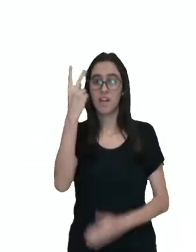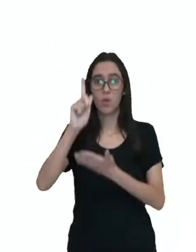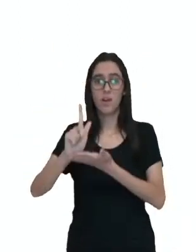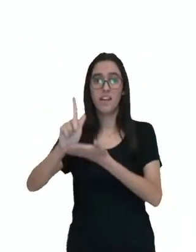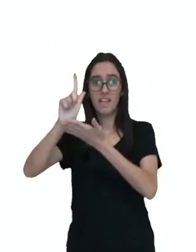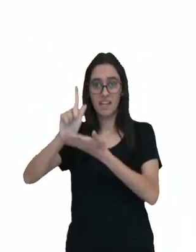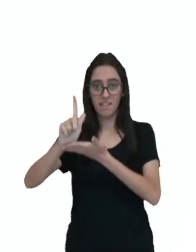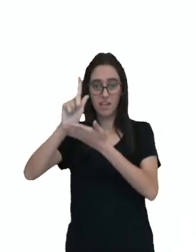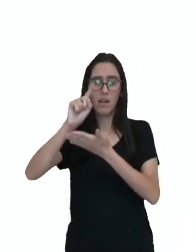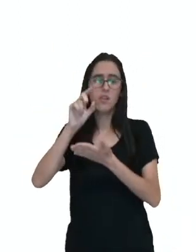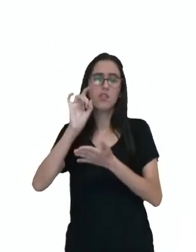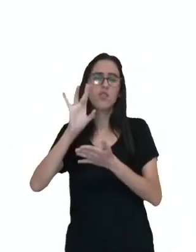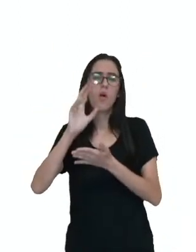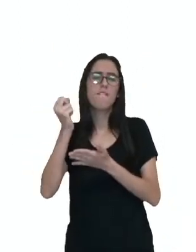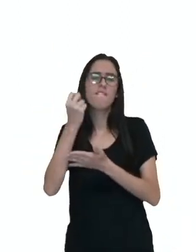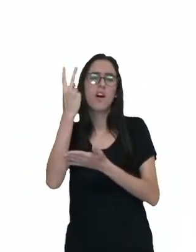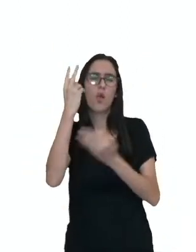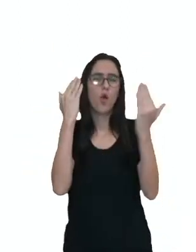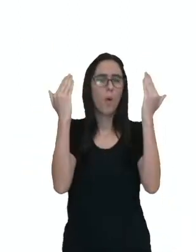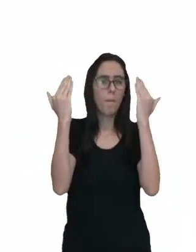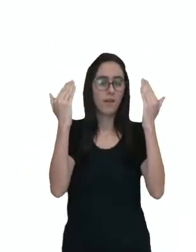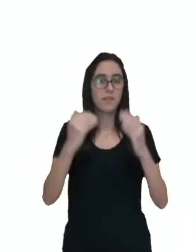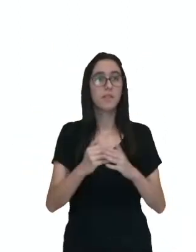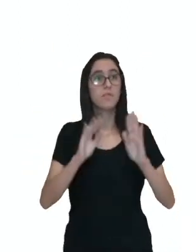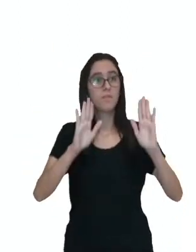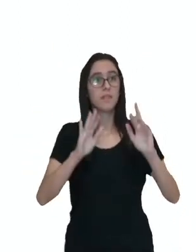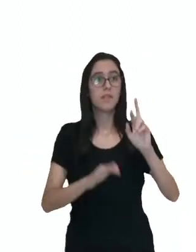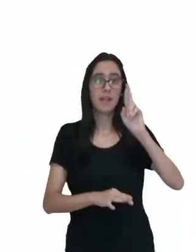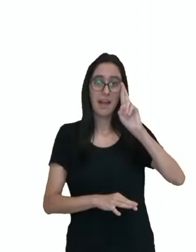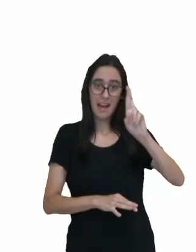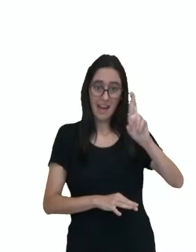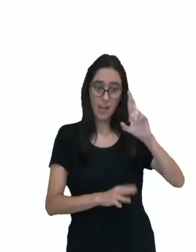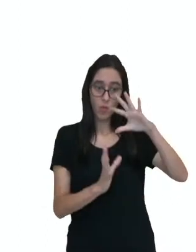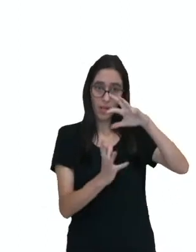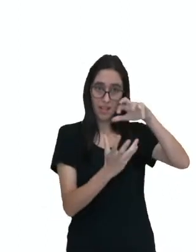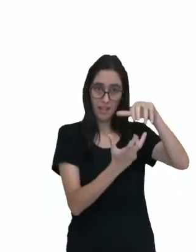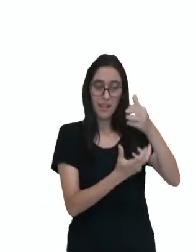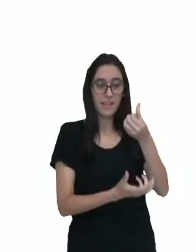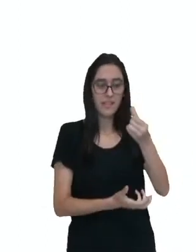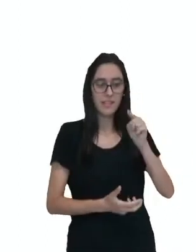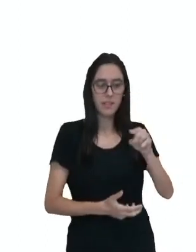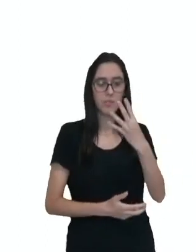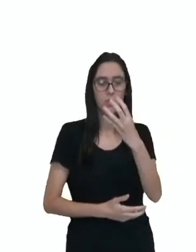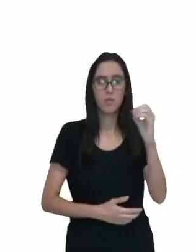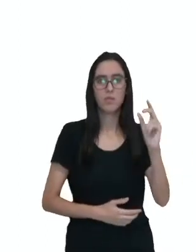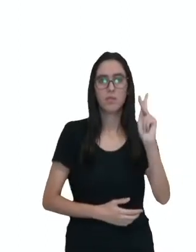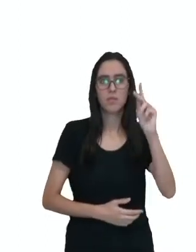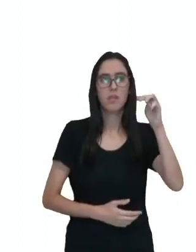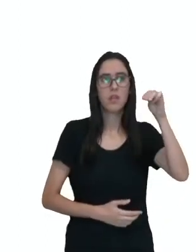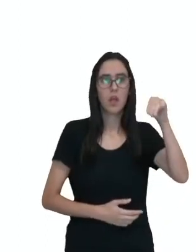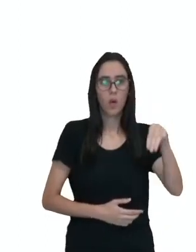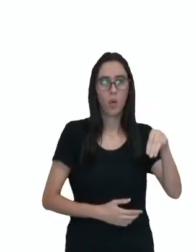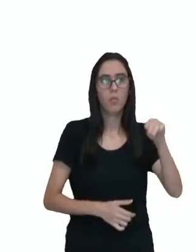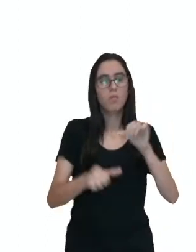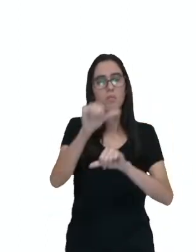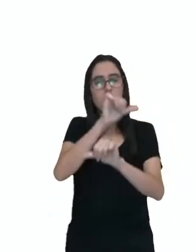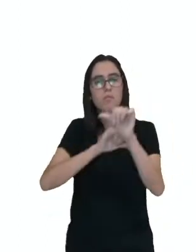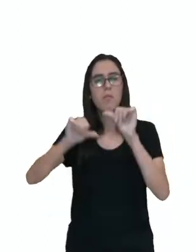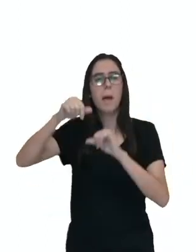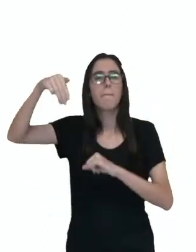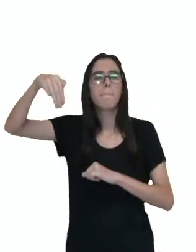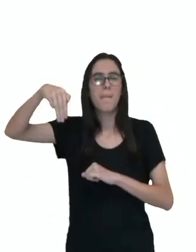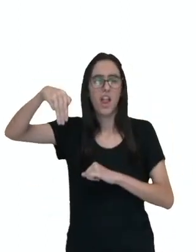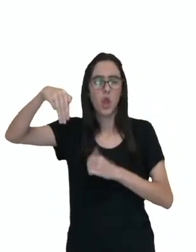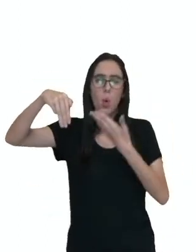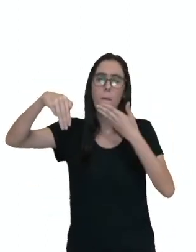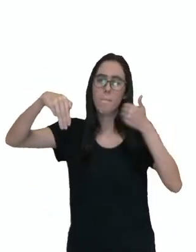um valor de comparação, tá? Mas eu tenho que o raio da Terra é de 6.400 km, vou transformar para metro. Deu 64 vezes 10 na